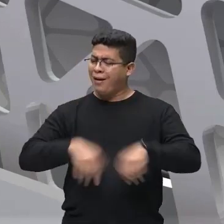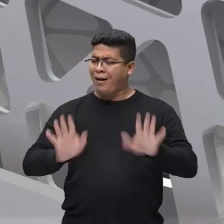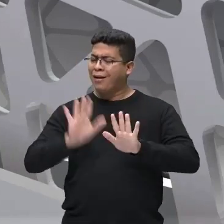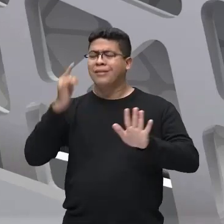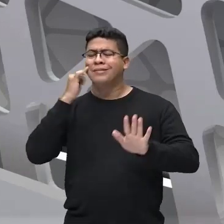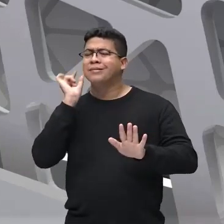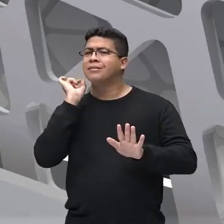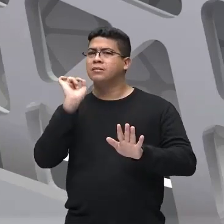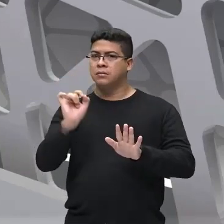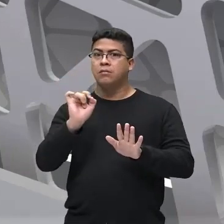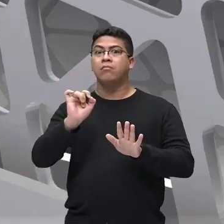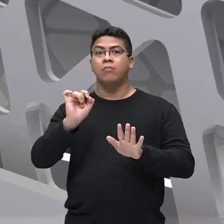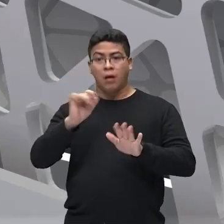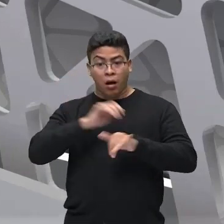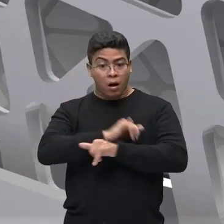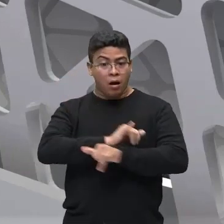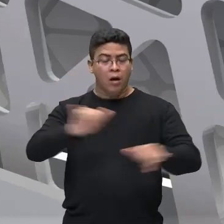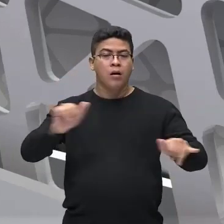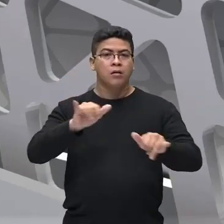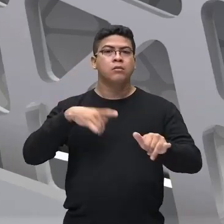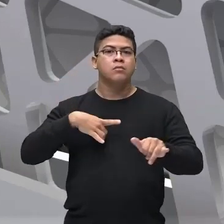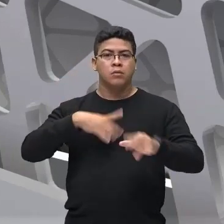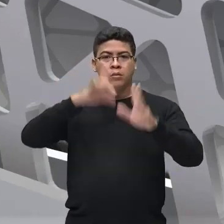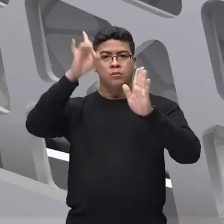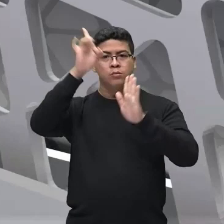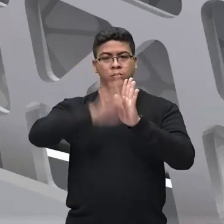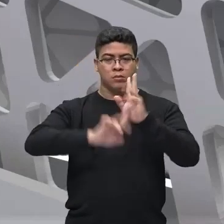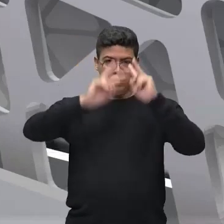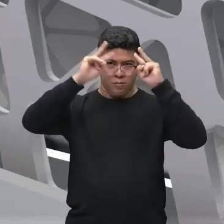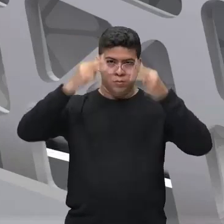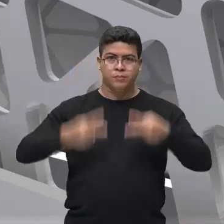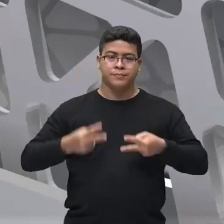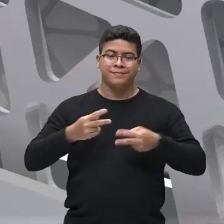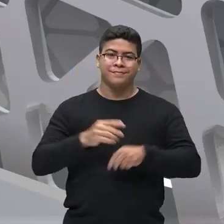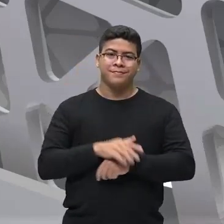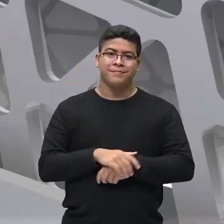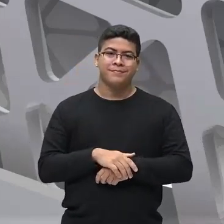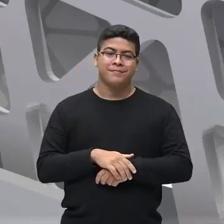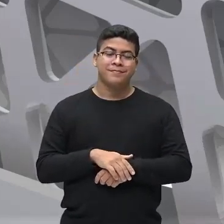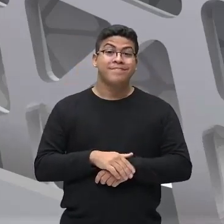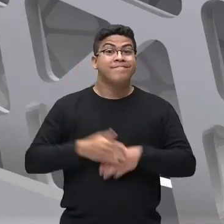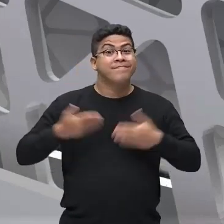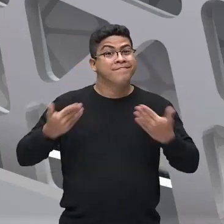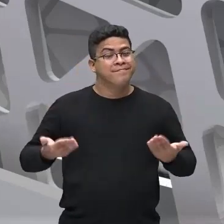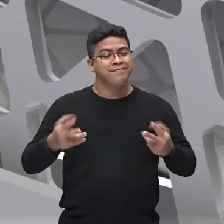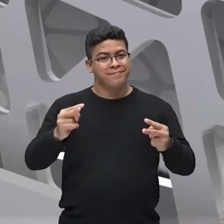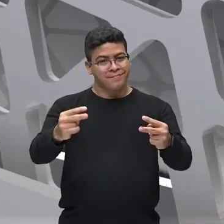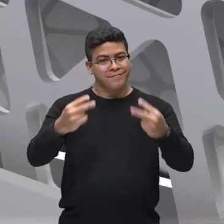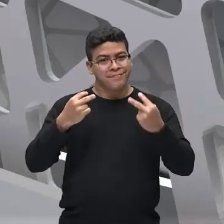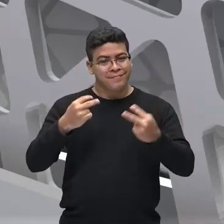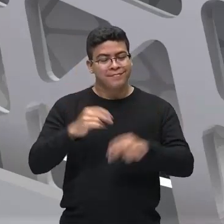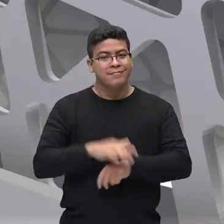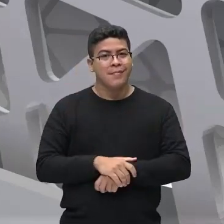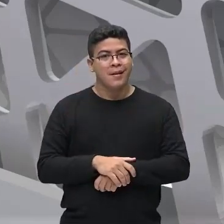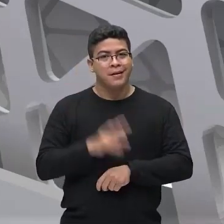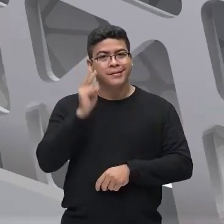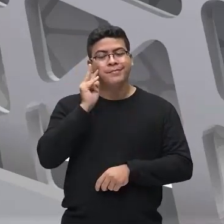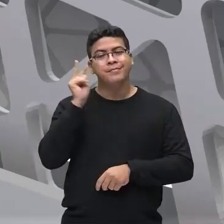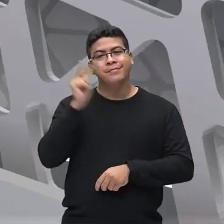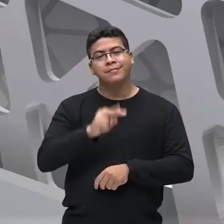de desrespeito aos direitos humanos. Muito bem, agora aqui comigo. Nós vimos hoje,